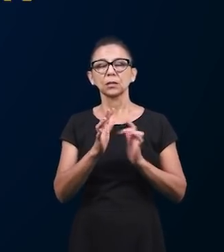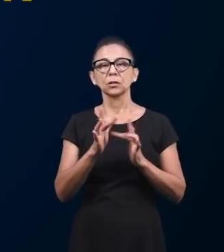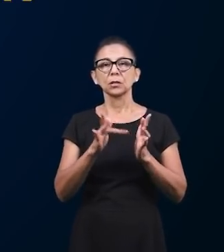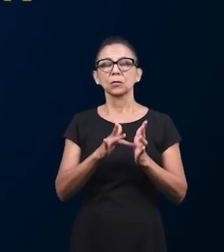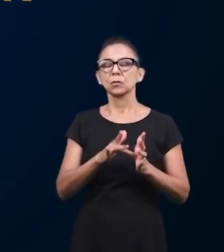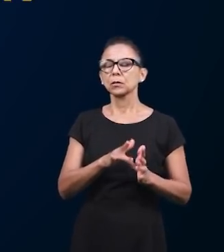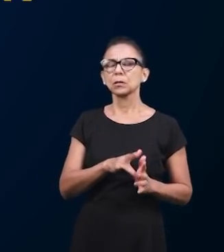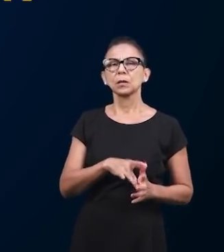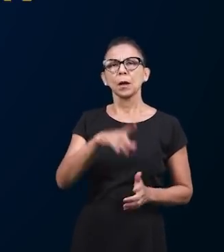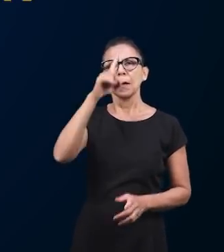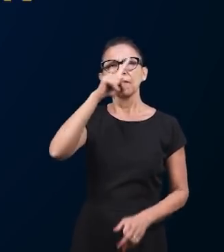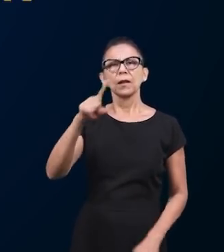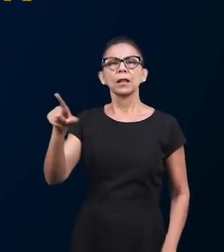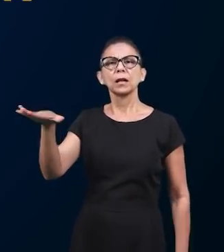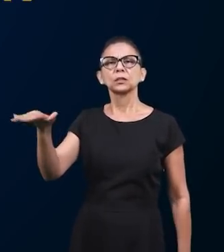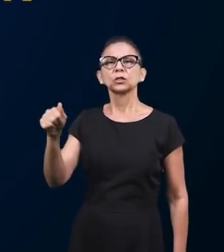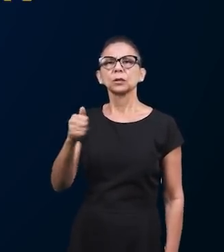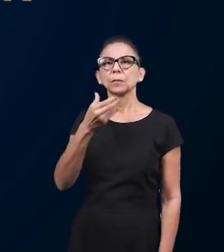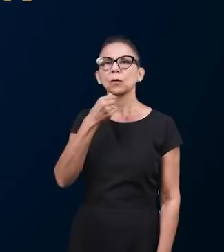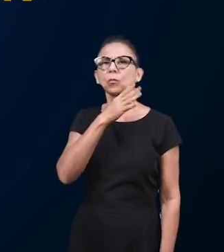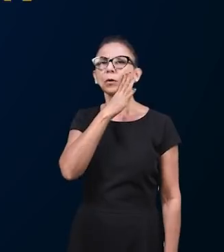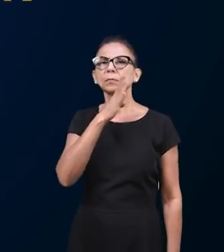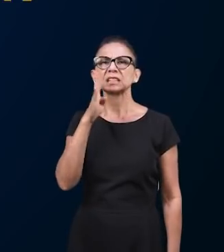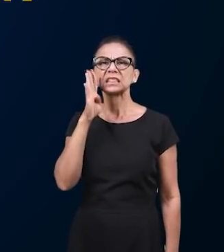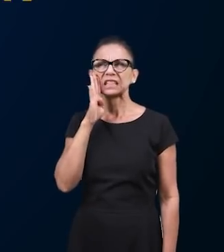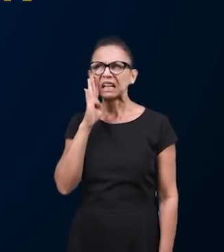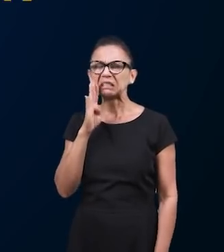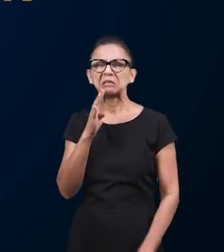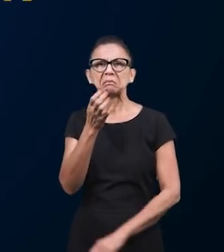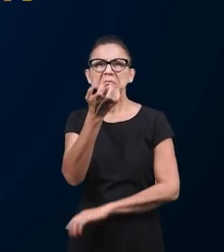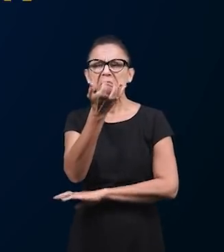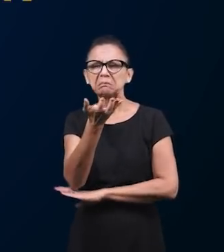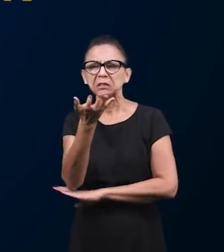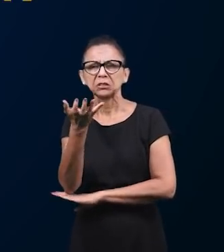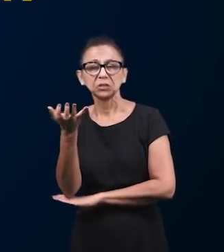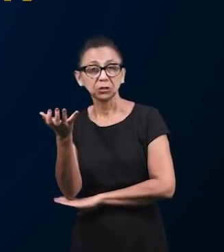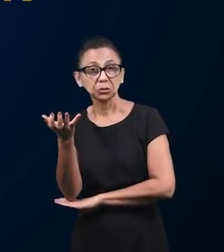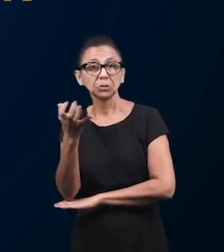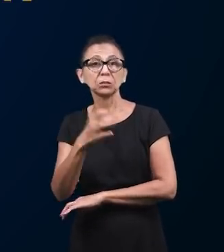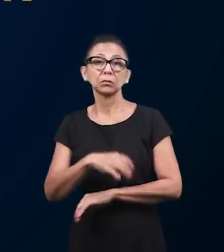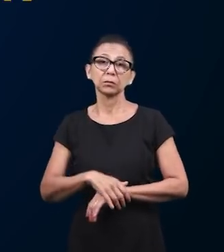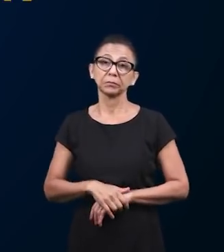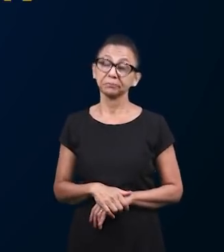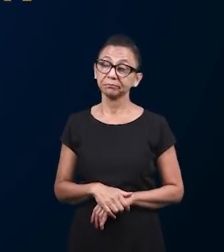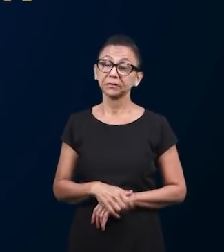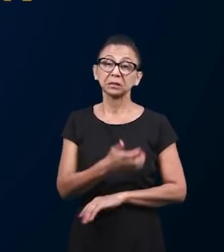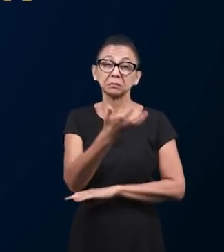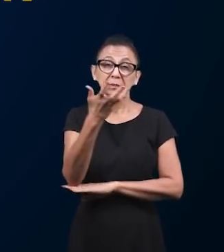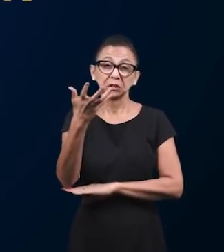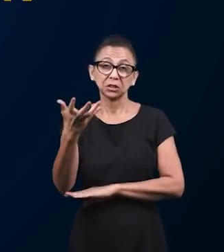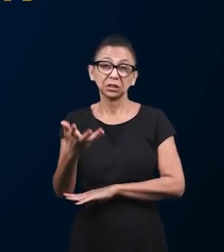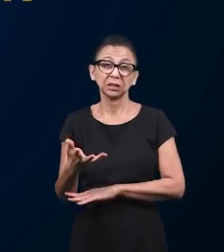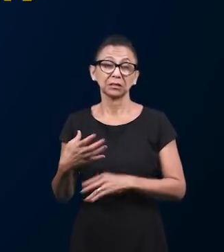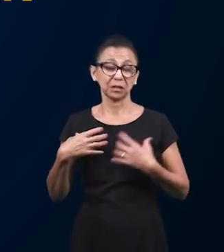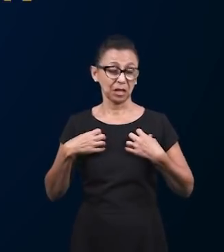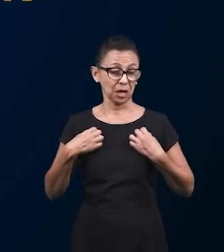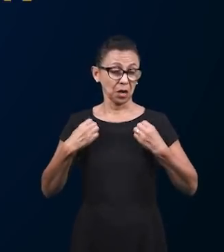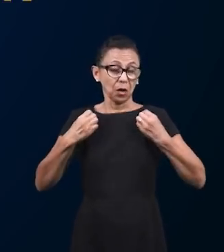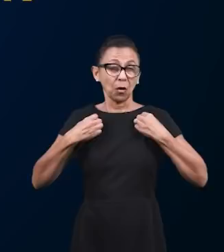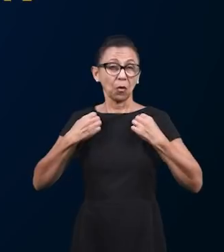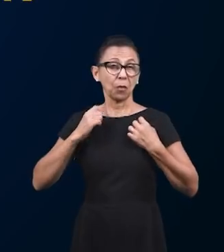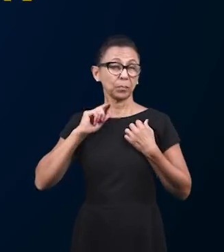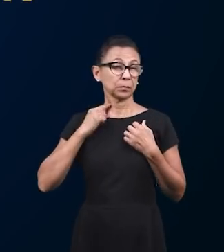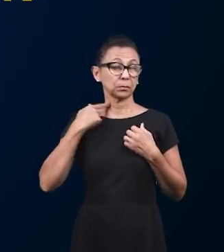o chamassem. Aquele homem ele era cego e mendigo. Como mendigo, ele certamente estava com suas